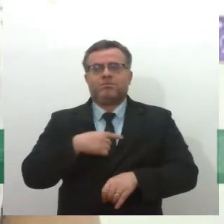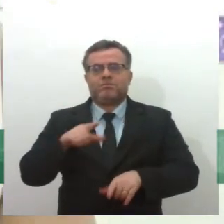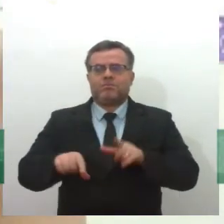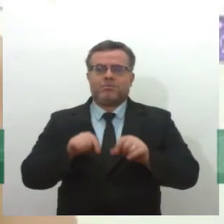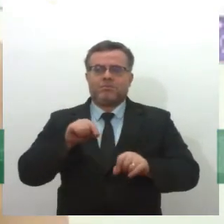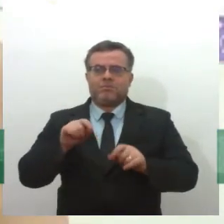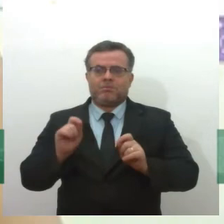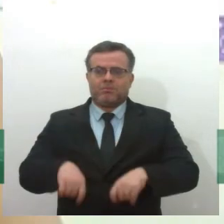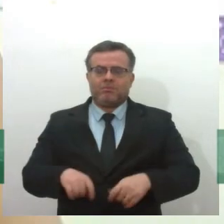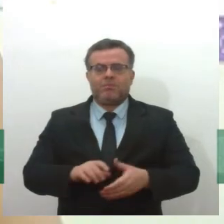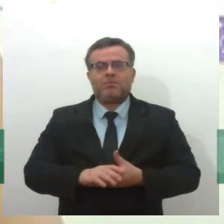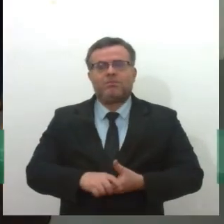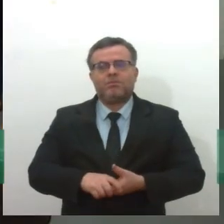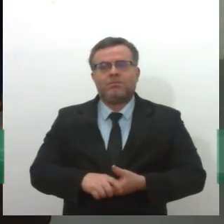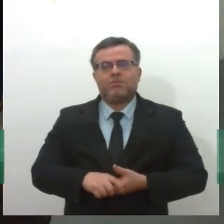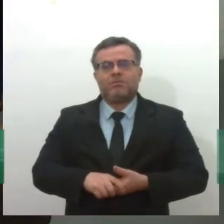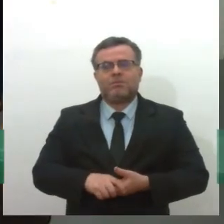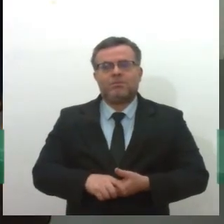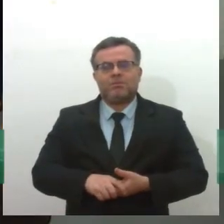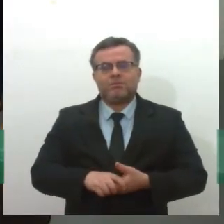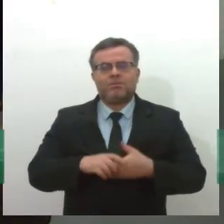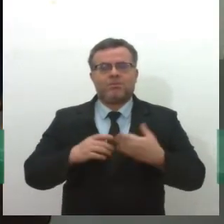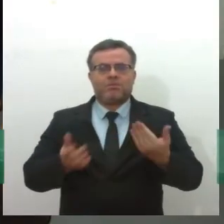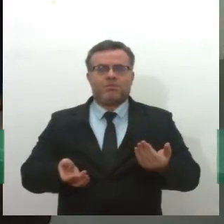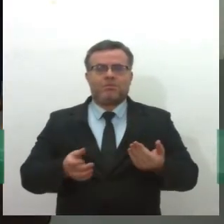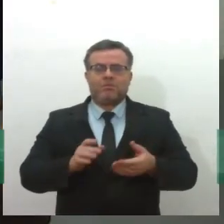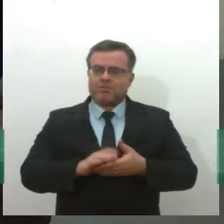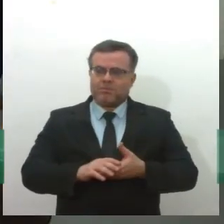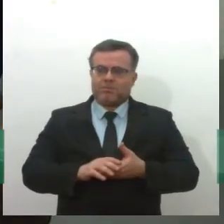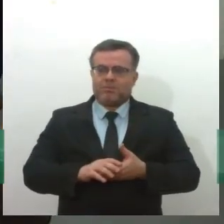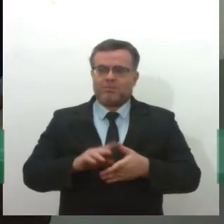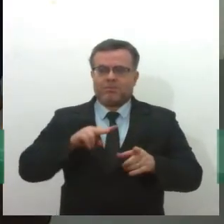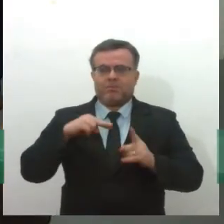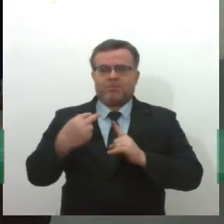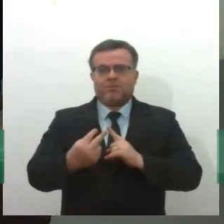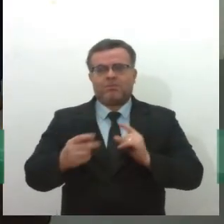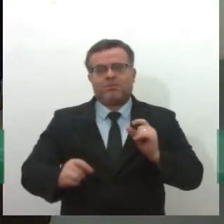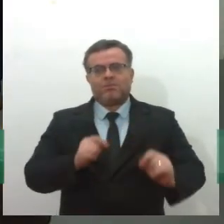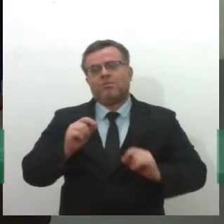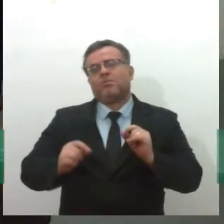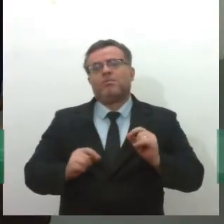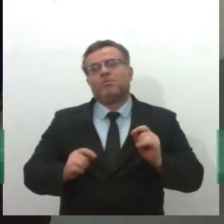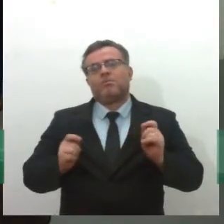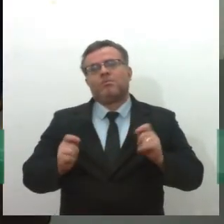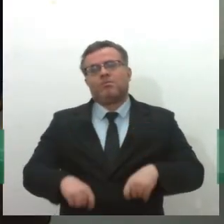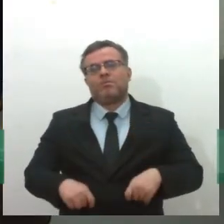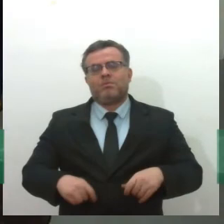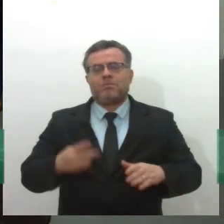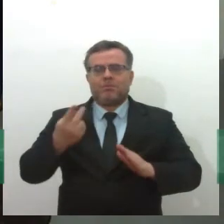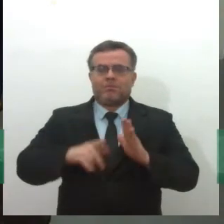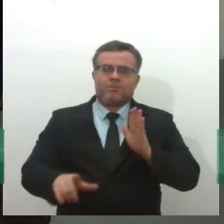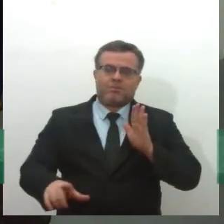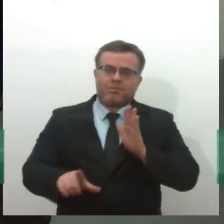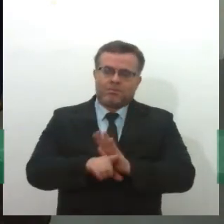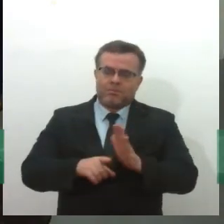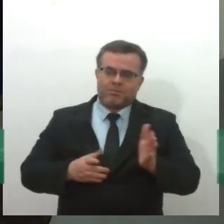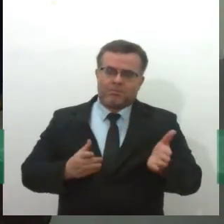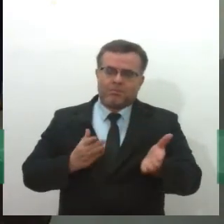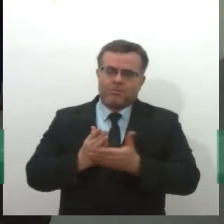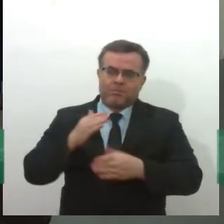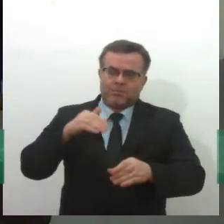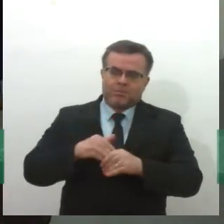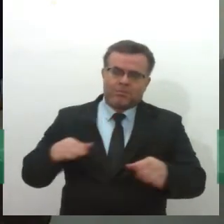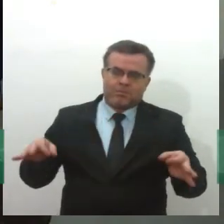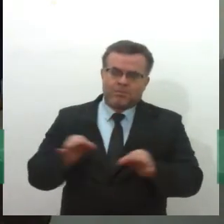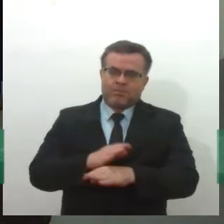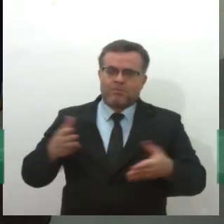desenvolvendo. A Hanna falou que a perspectiva, tem um minutinho, a perspectiva da PEC ser aprovada hoje, né, ou ser votada hoje no